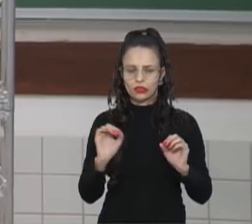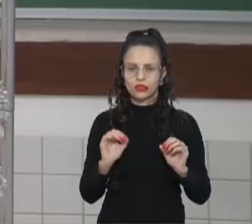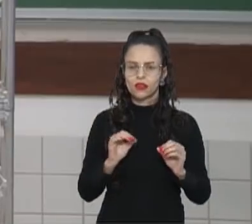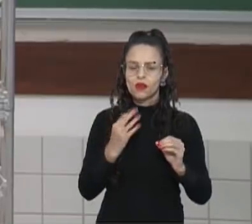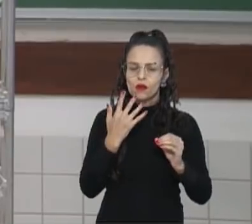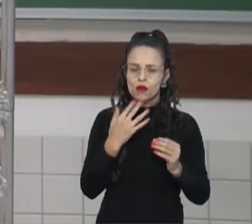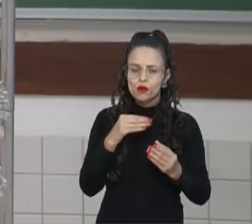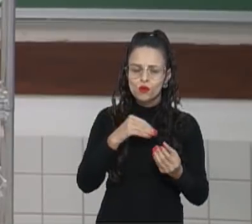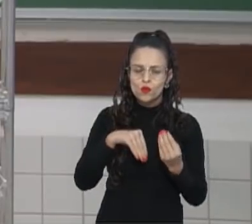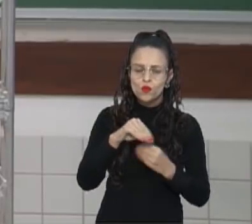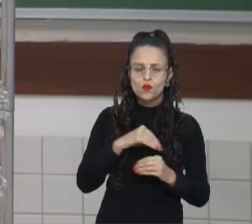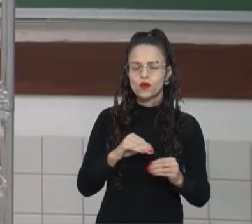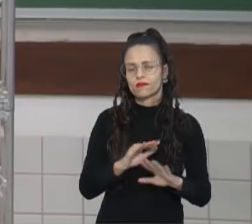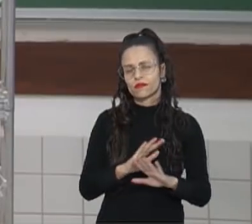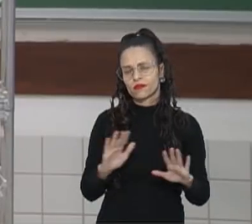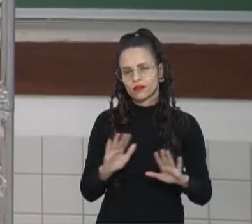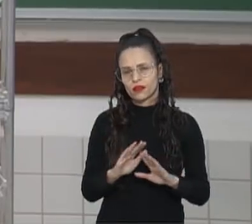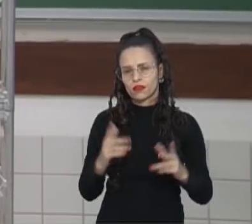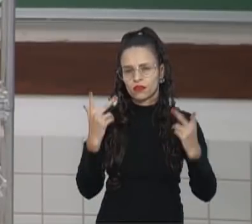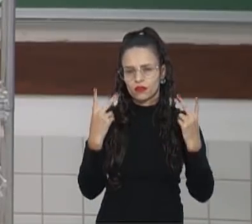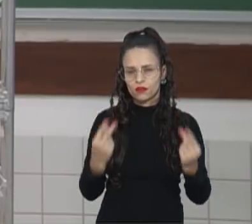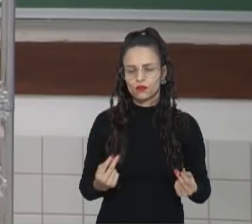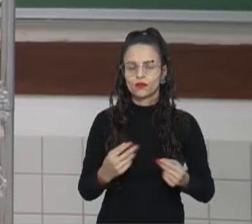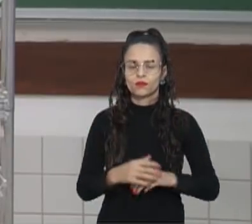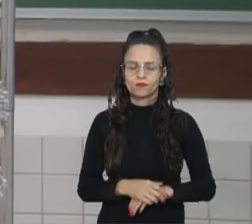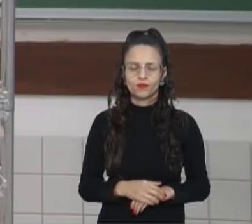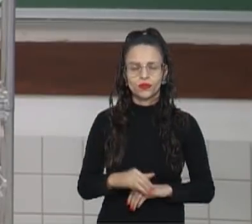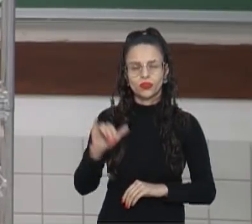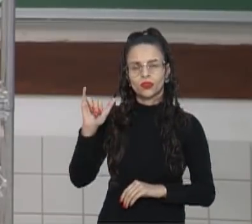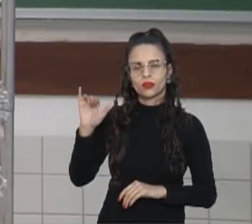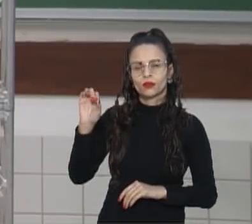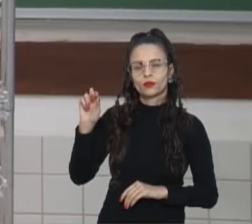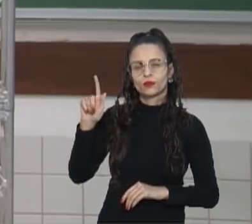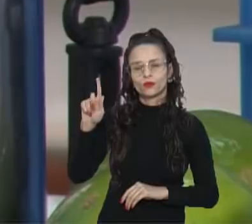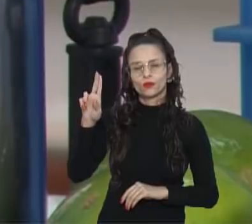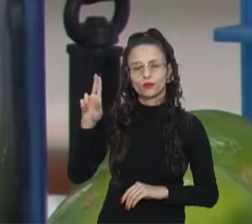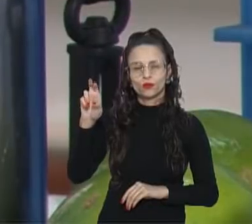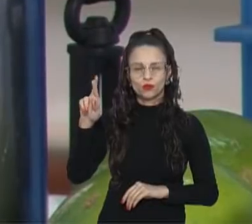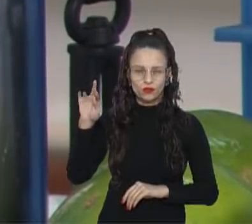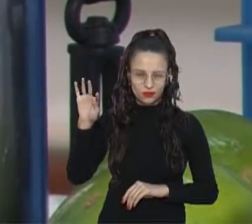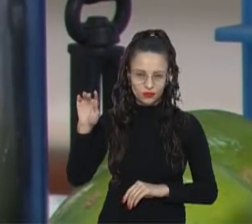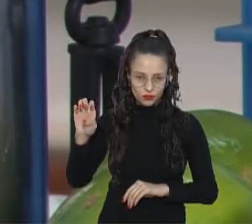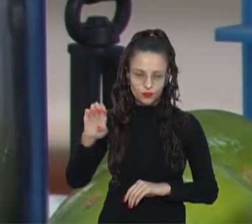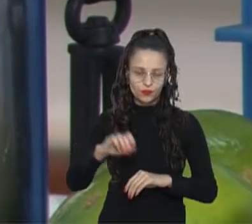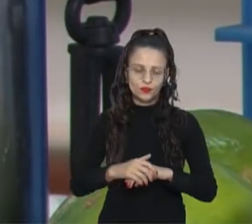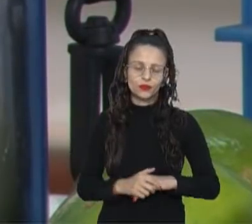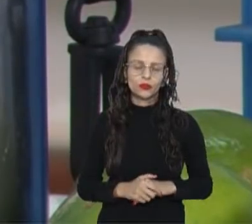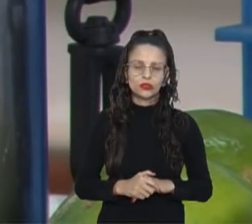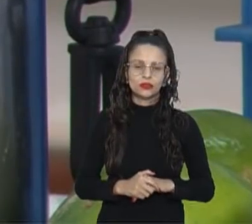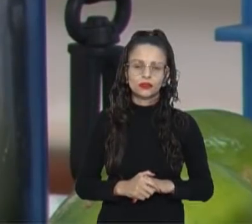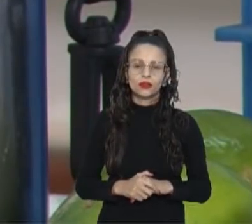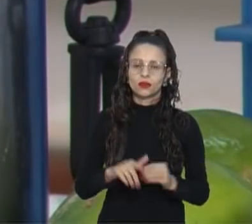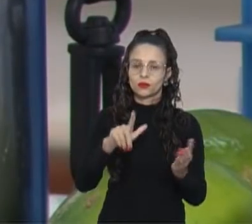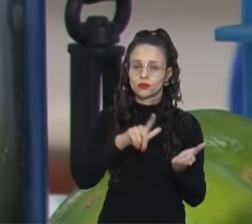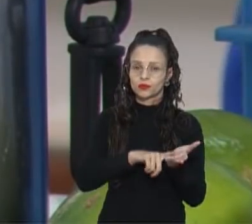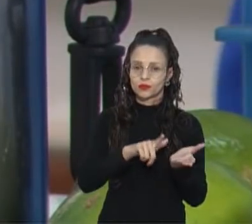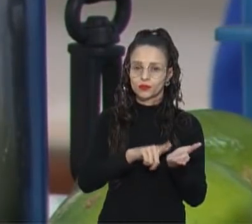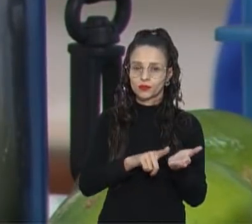sem sabores, né? Só o iogurte, né? Leite fermentado. Papel de